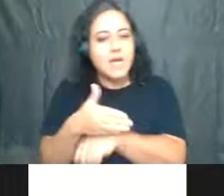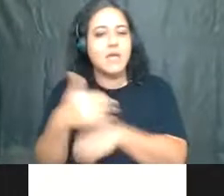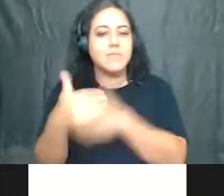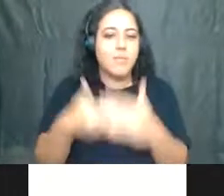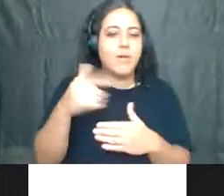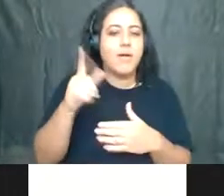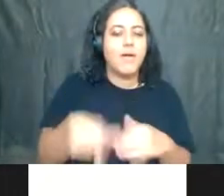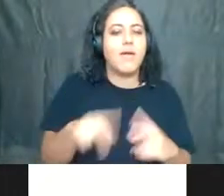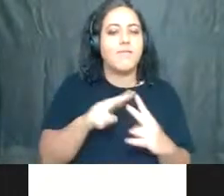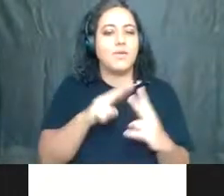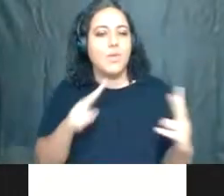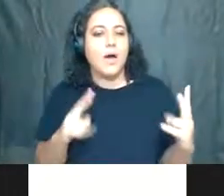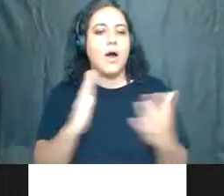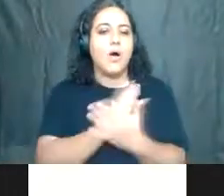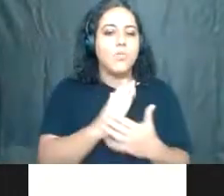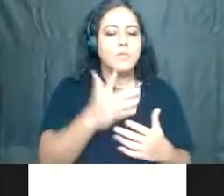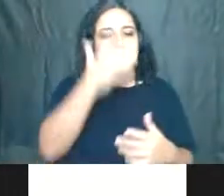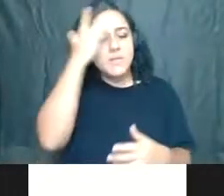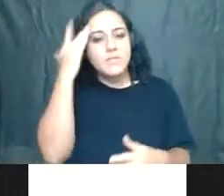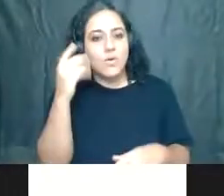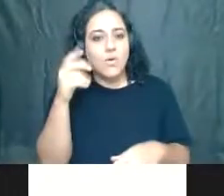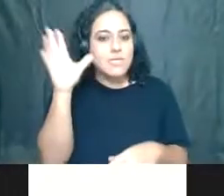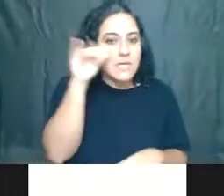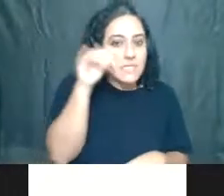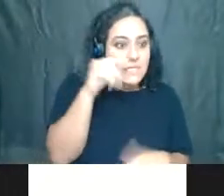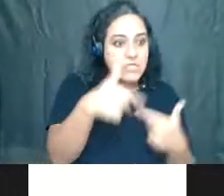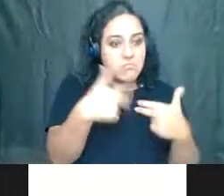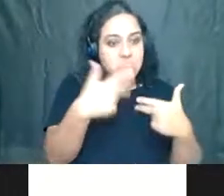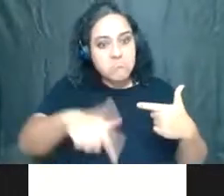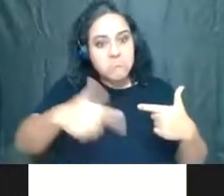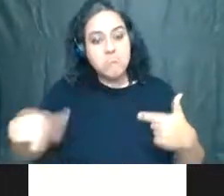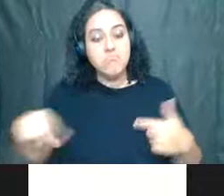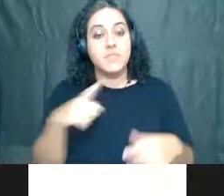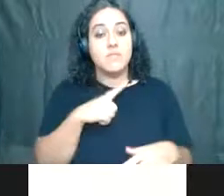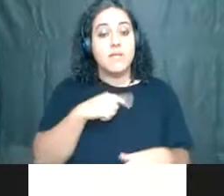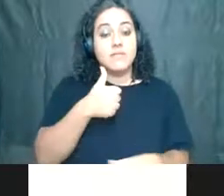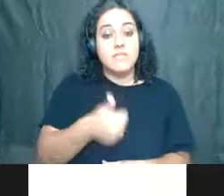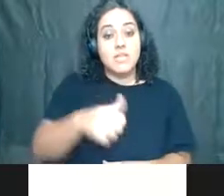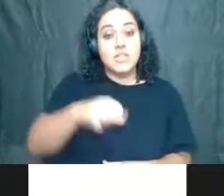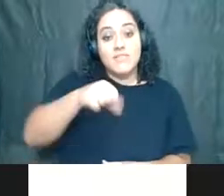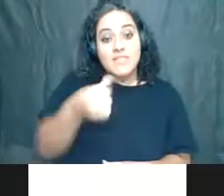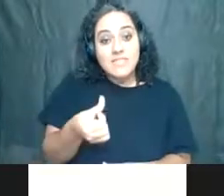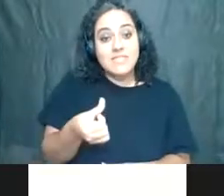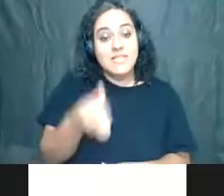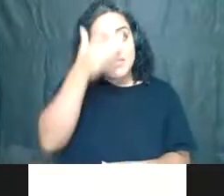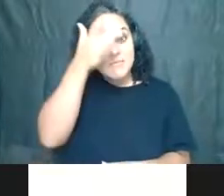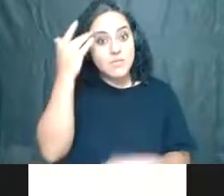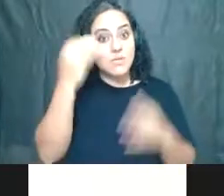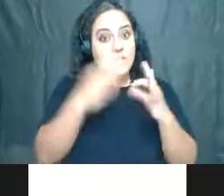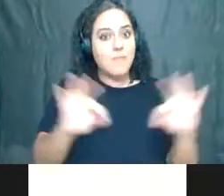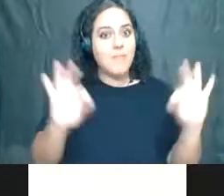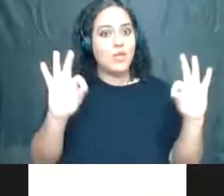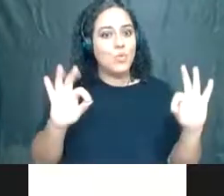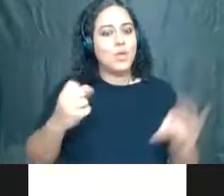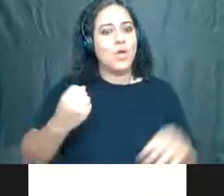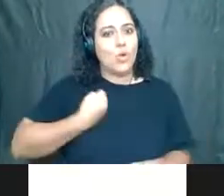então algumas pessoas clicam 2, 3 vezes, então descontando isso, nós tivemos 196 pessoas na abertura, o que é um número muito